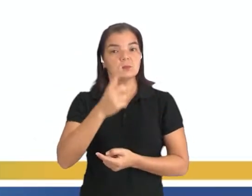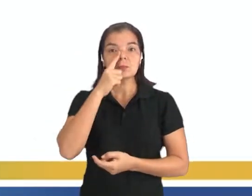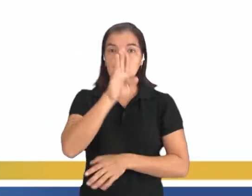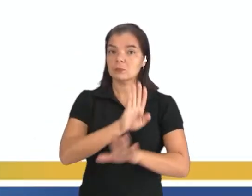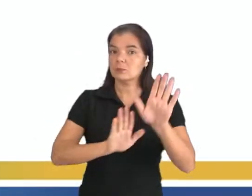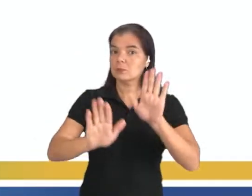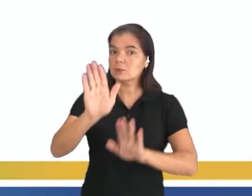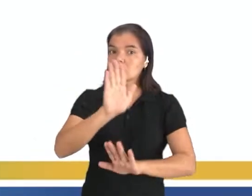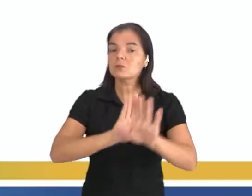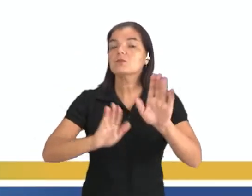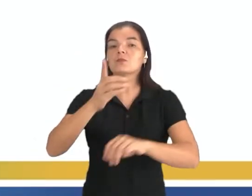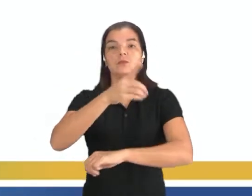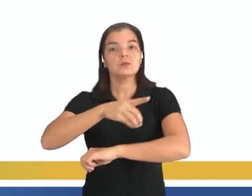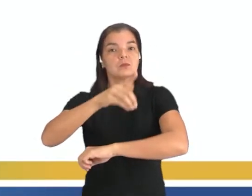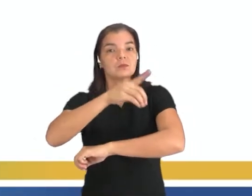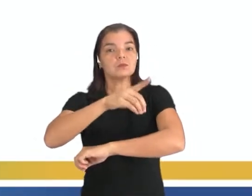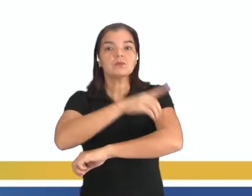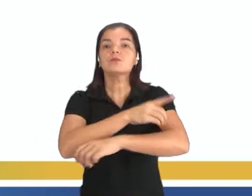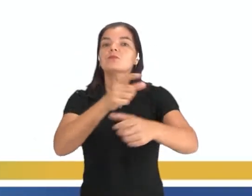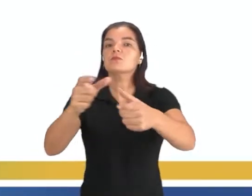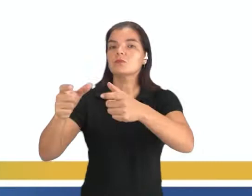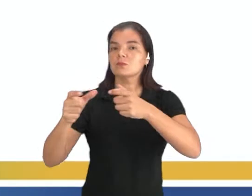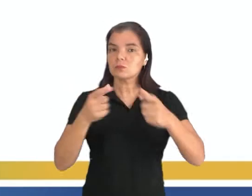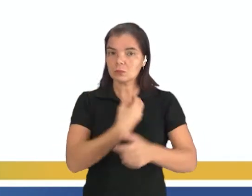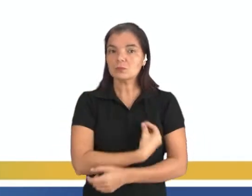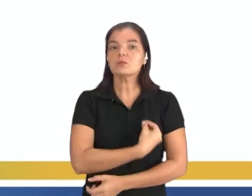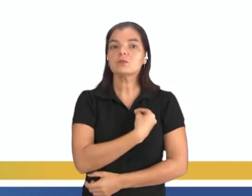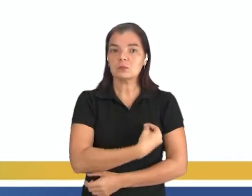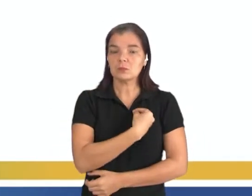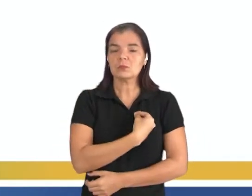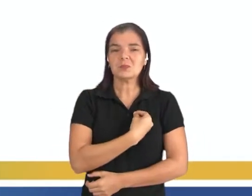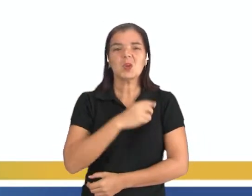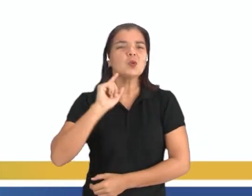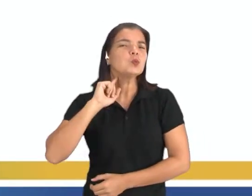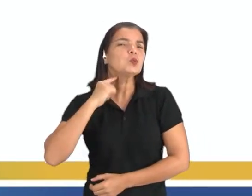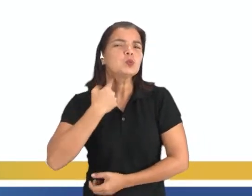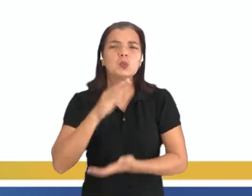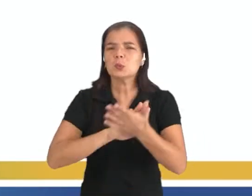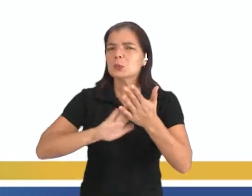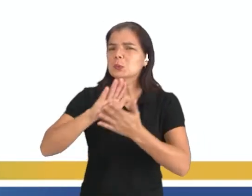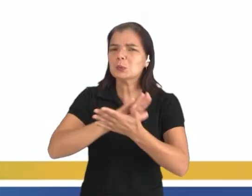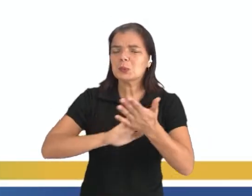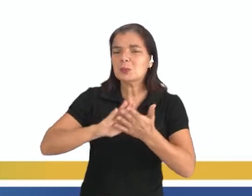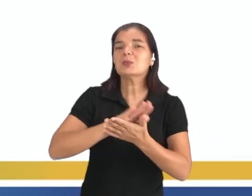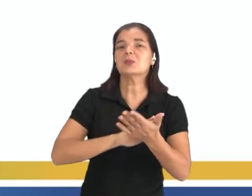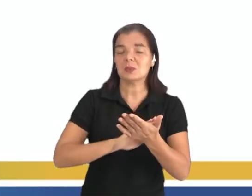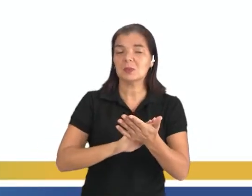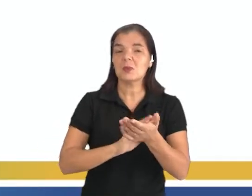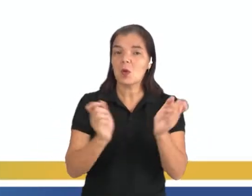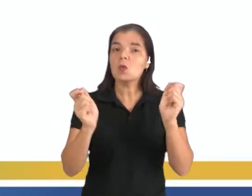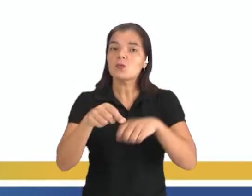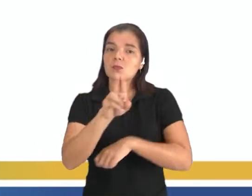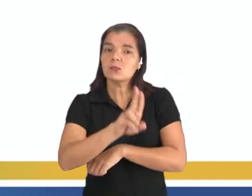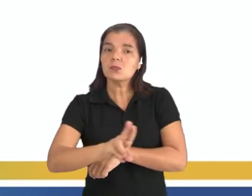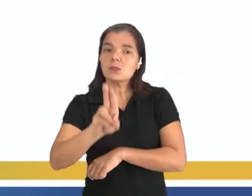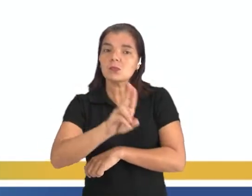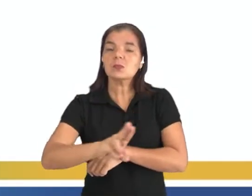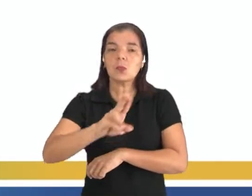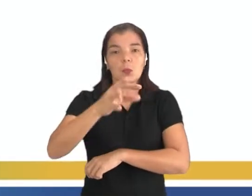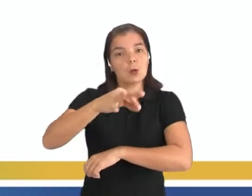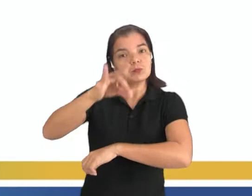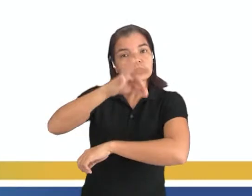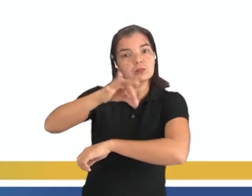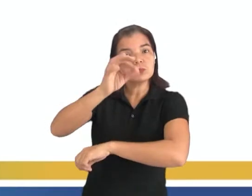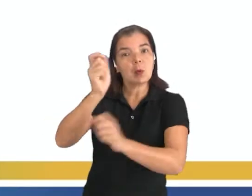ter cuidado com o espaço onde nós estamos para não deixar aí nada que venha a ser usado pelo